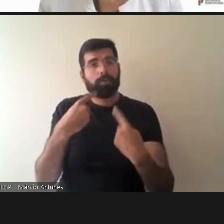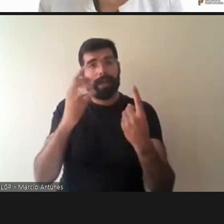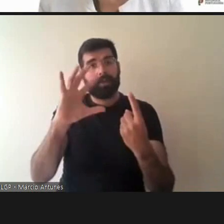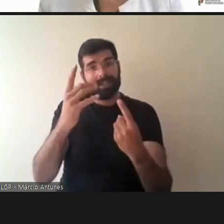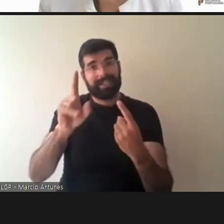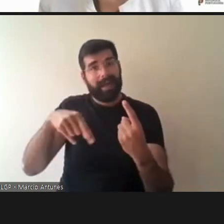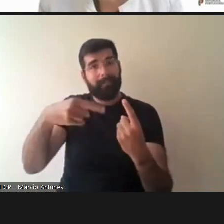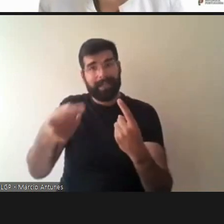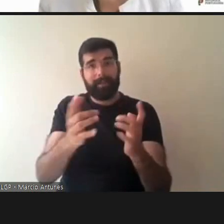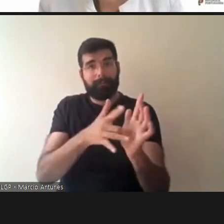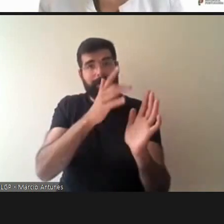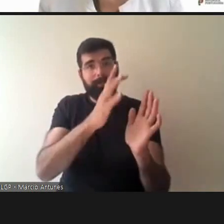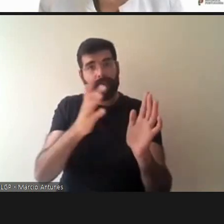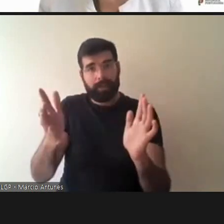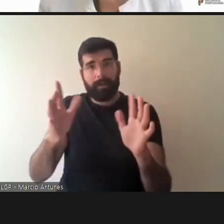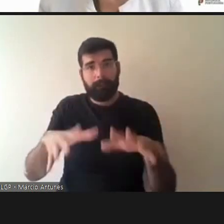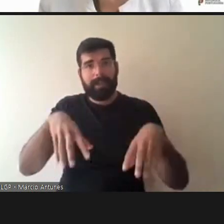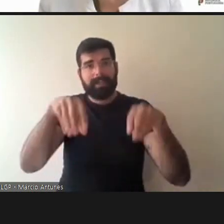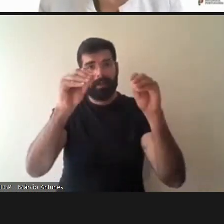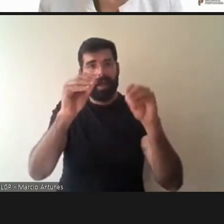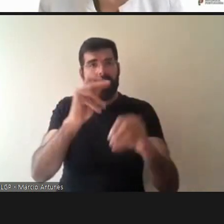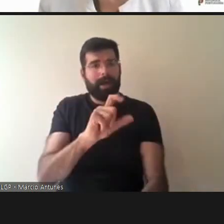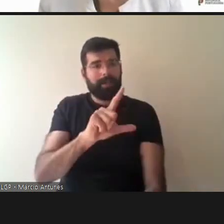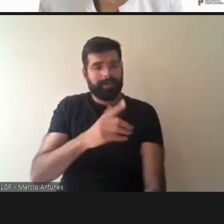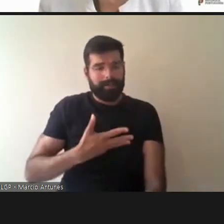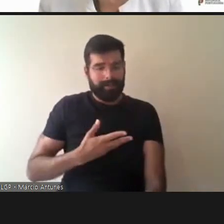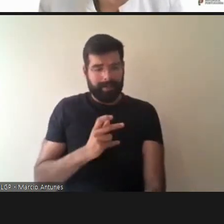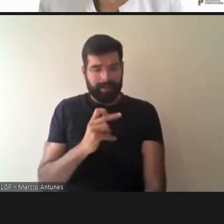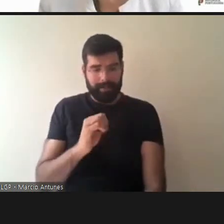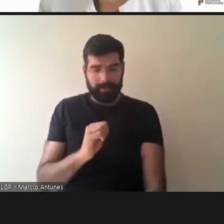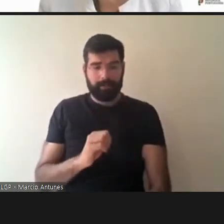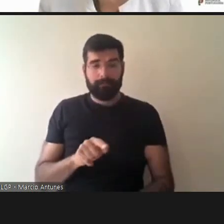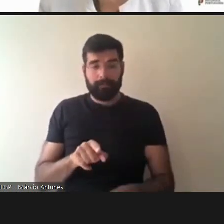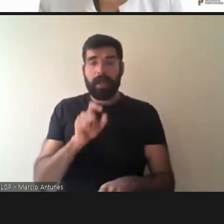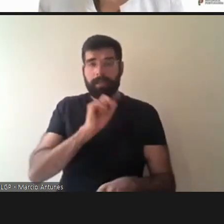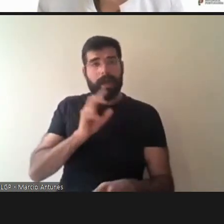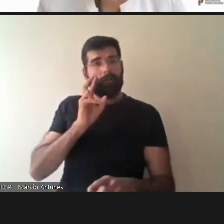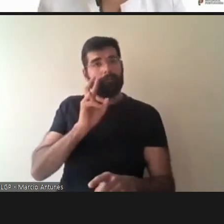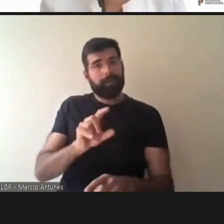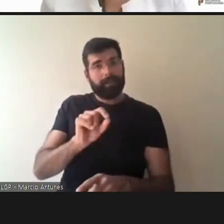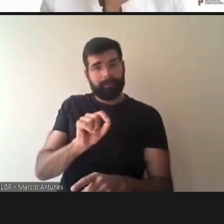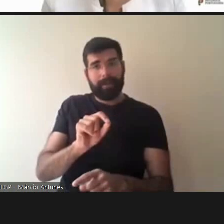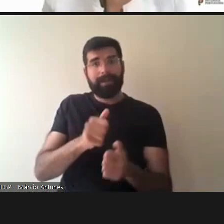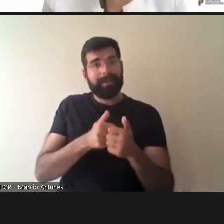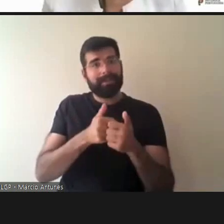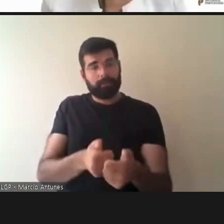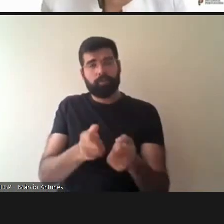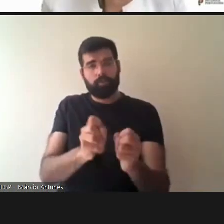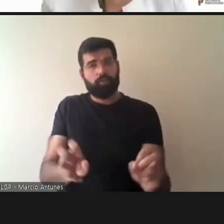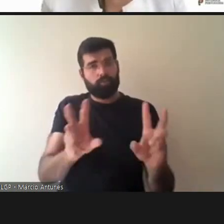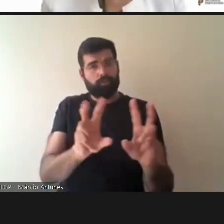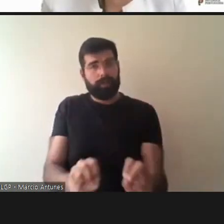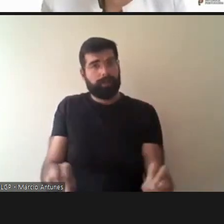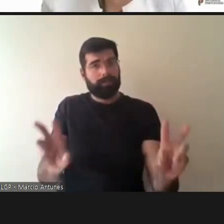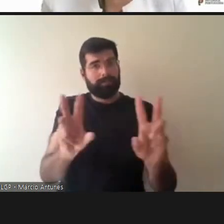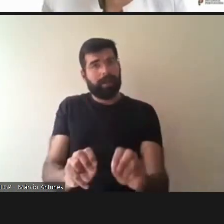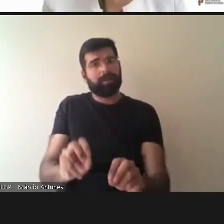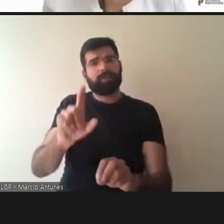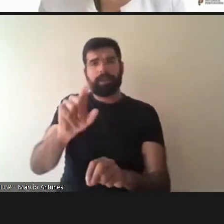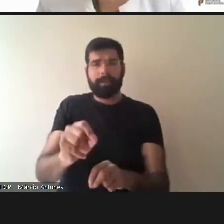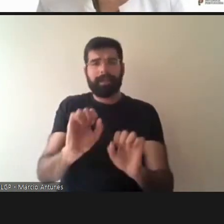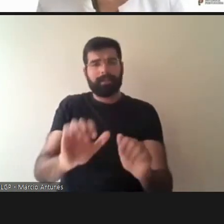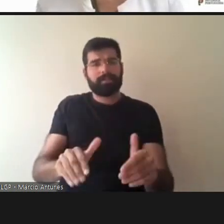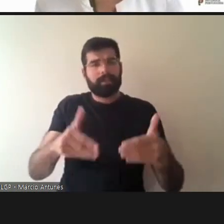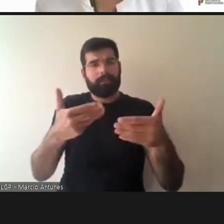na Biblioteca Palácio de Alveias. Podem ainda consultar e acompanhar todas as novidades e iniciativas do INA nas